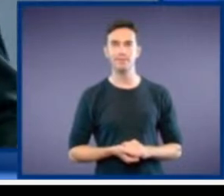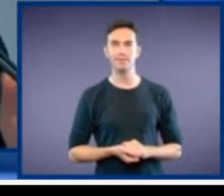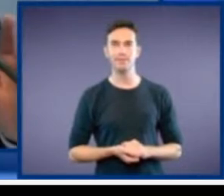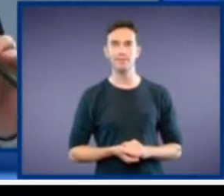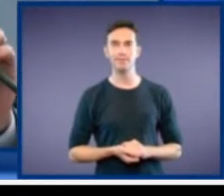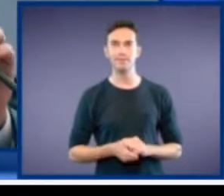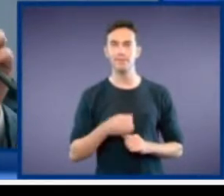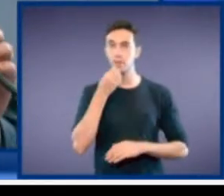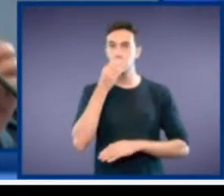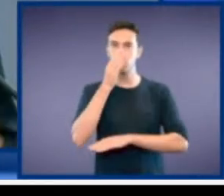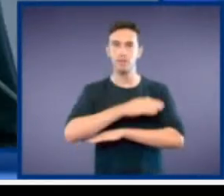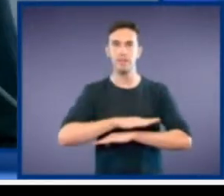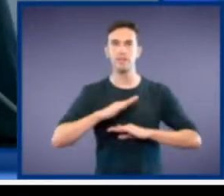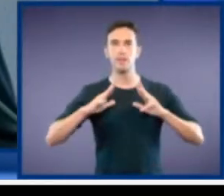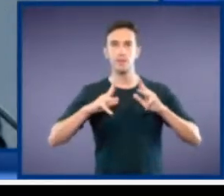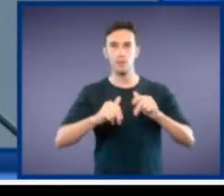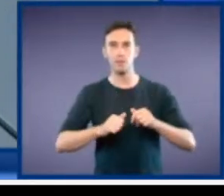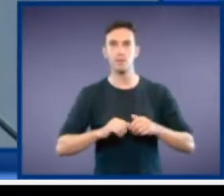Boa tarde a todos.